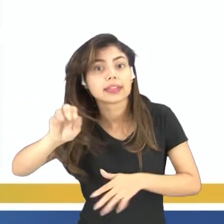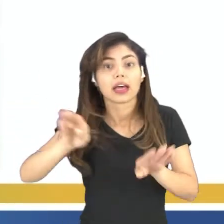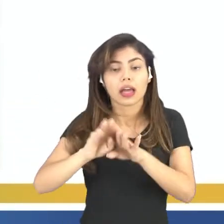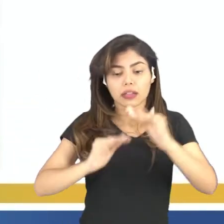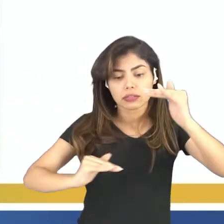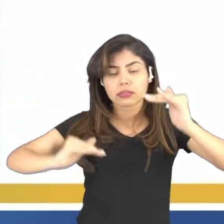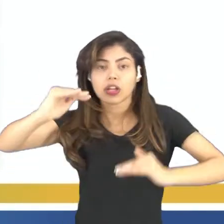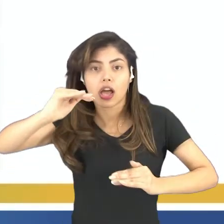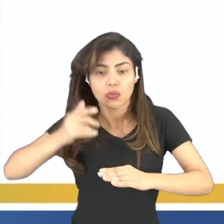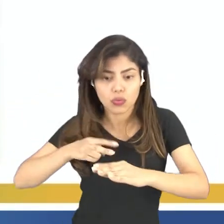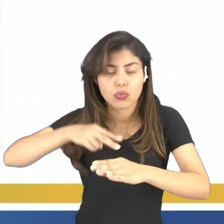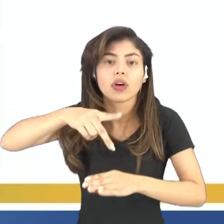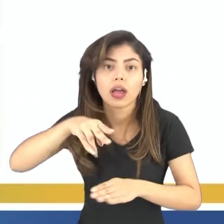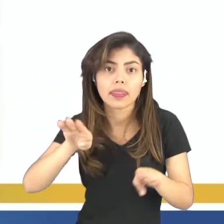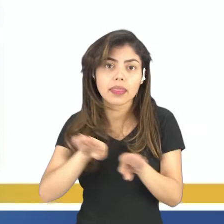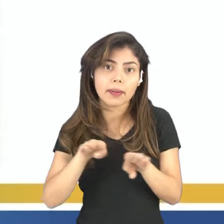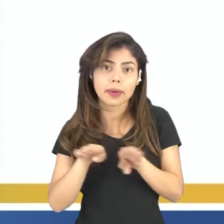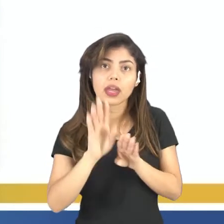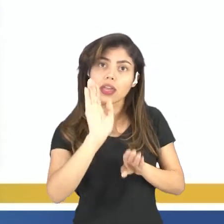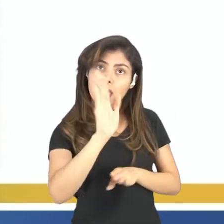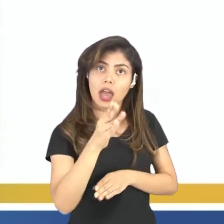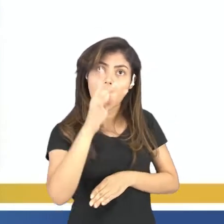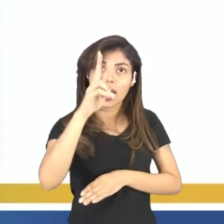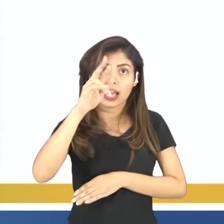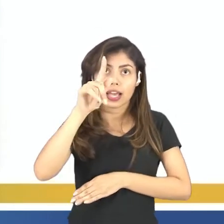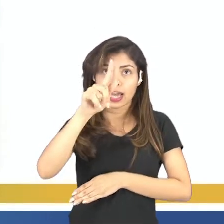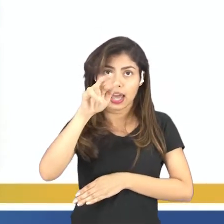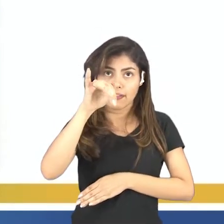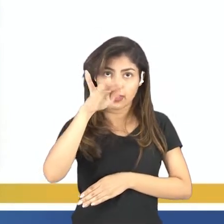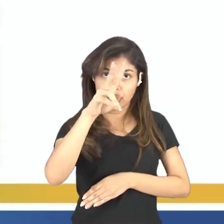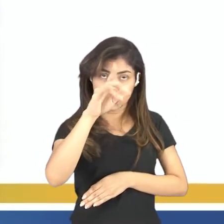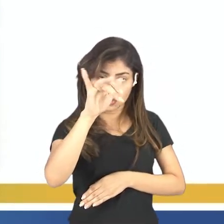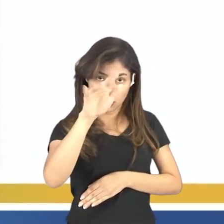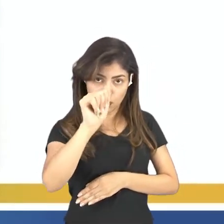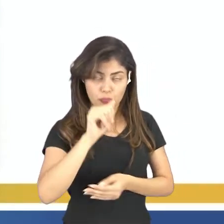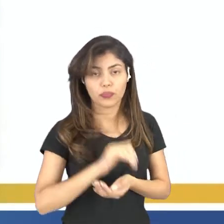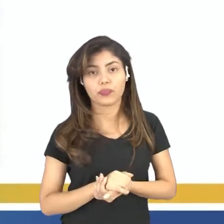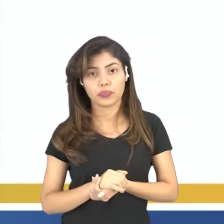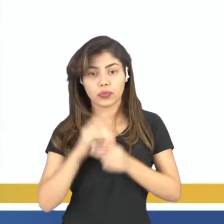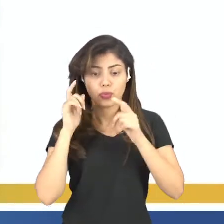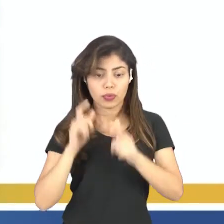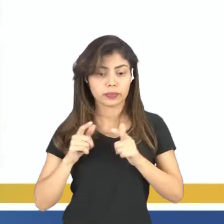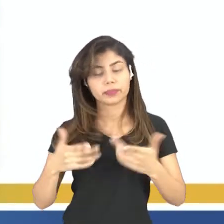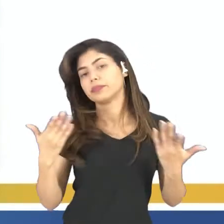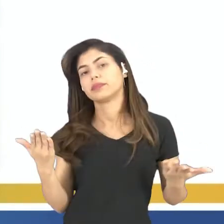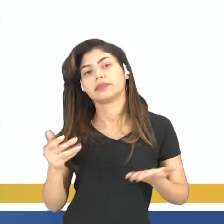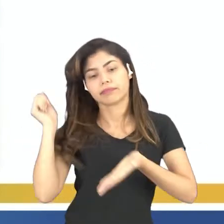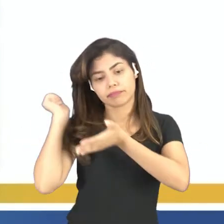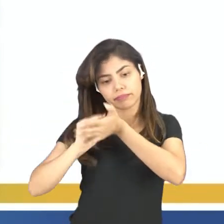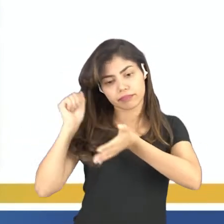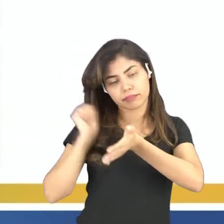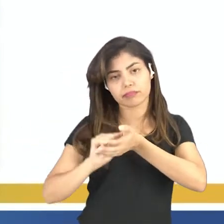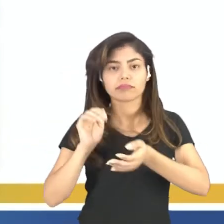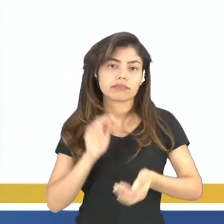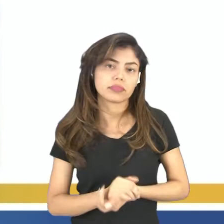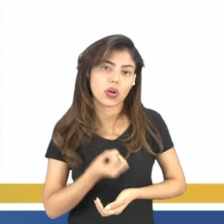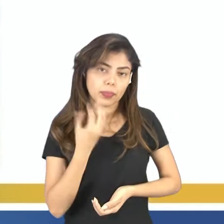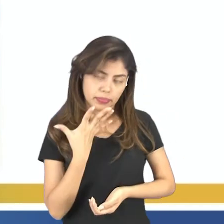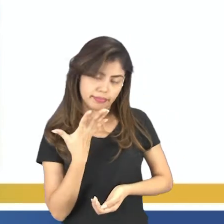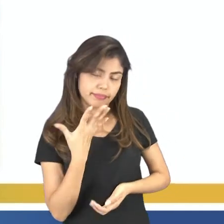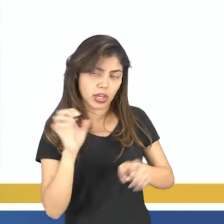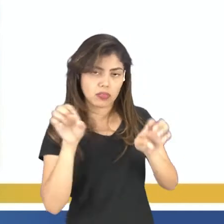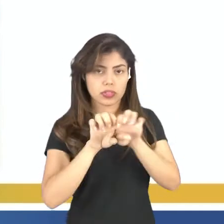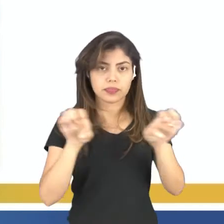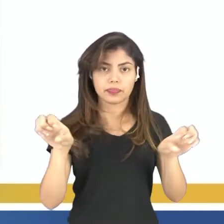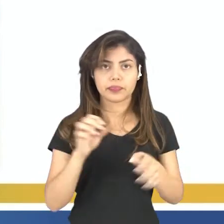corpo. Já a energia potencial gravitacional, ela é diretamente proporcional à massa, ao desnível, ao deslocamento e